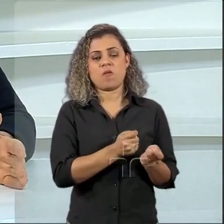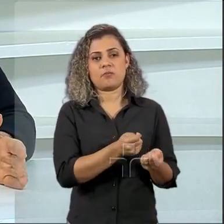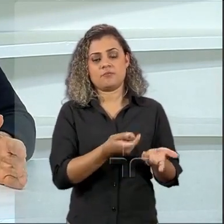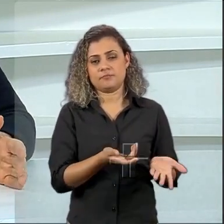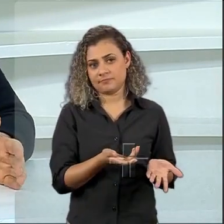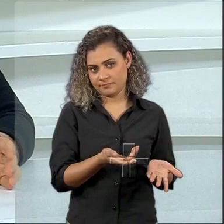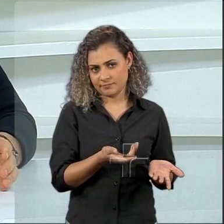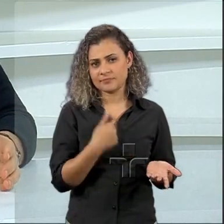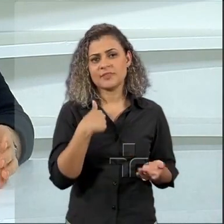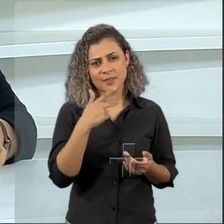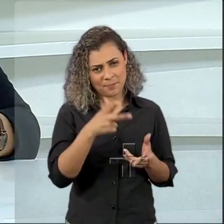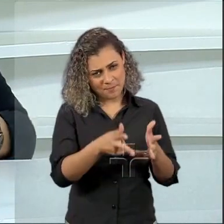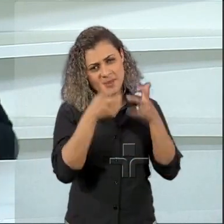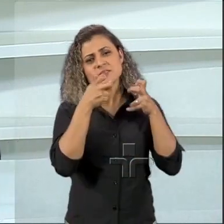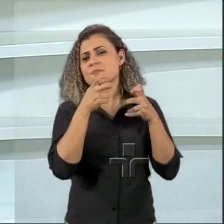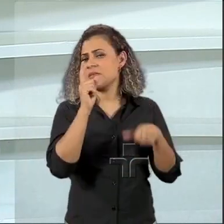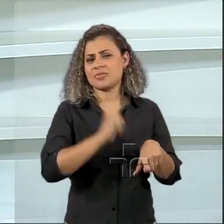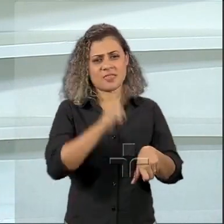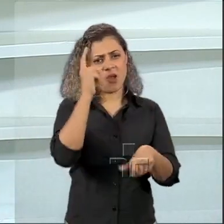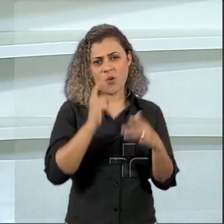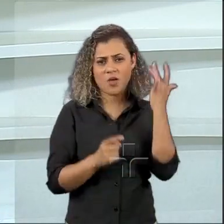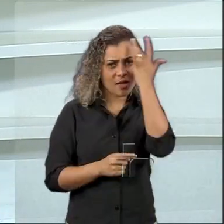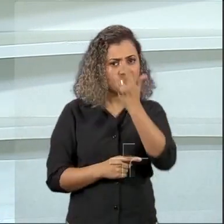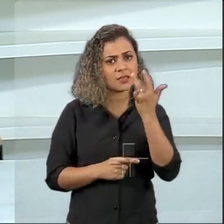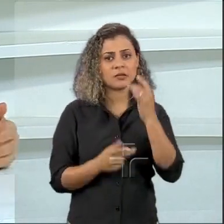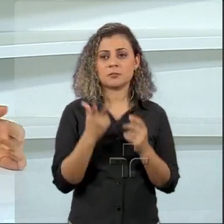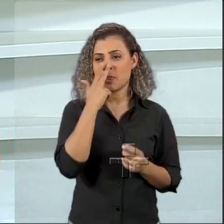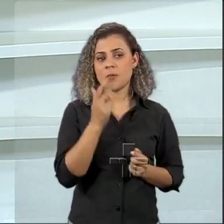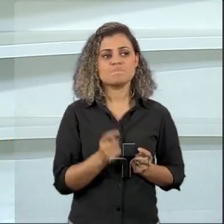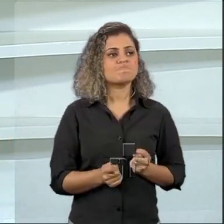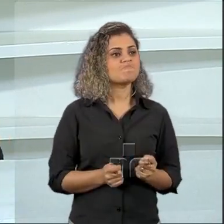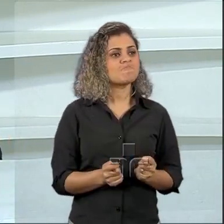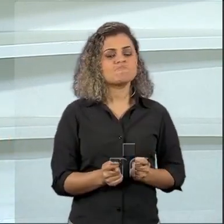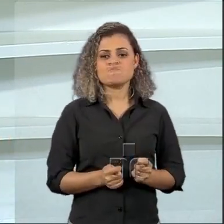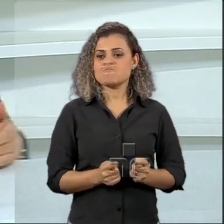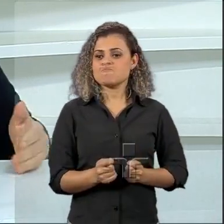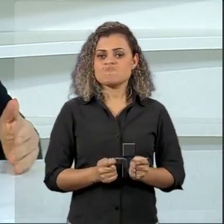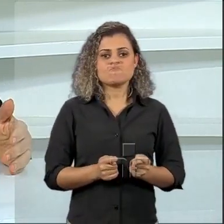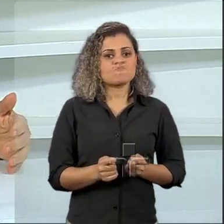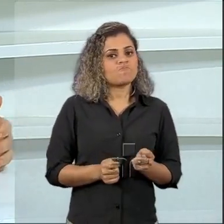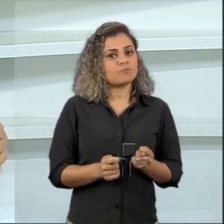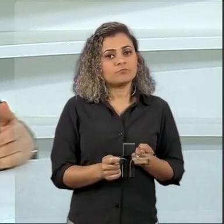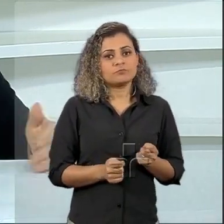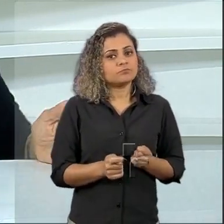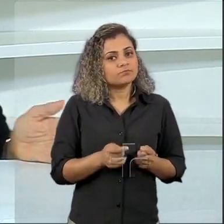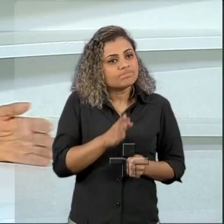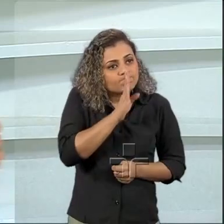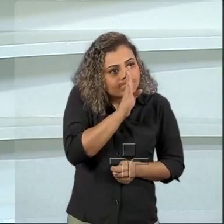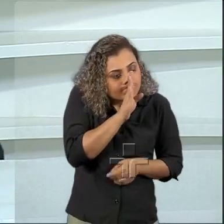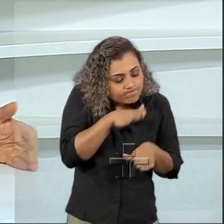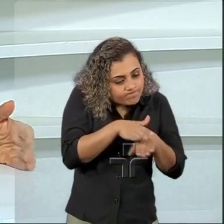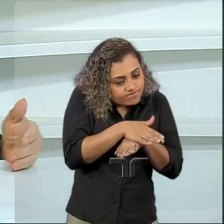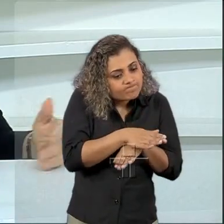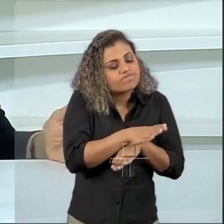percebia nitidamente como ele estava se esgueirando do ali PT, dentro né? dos limites que lhe foram postos